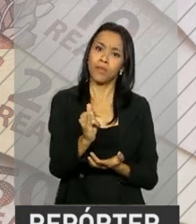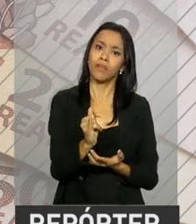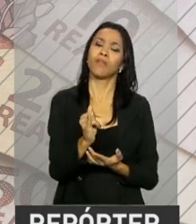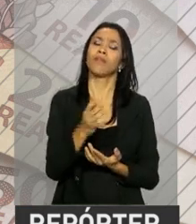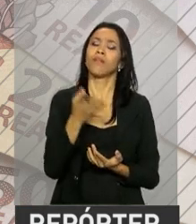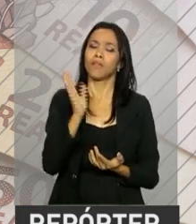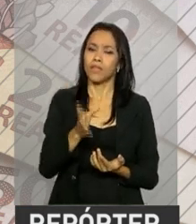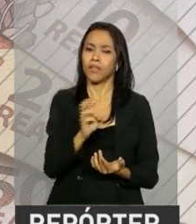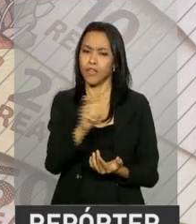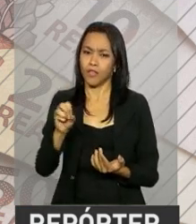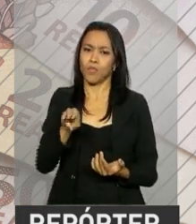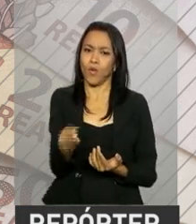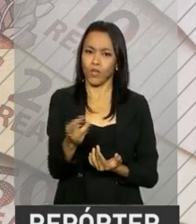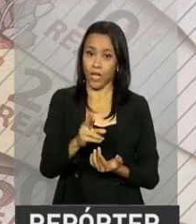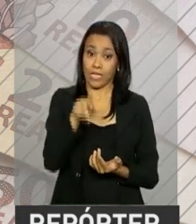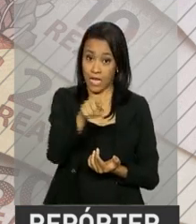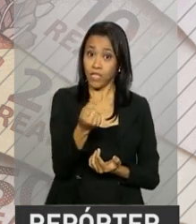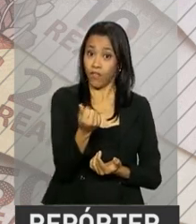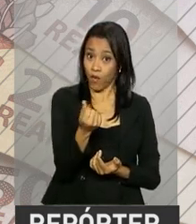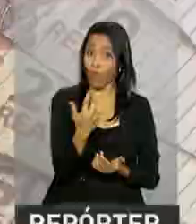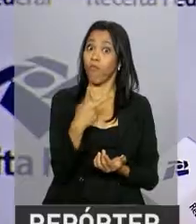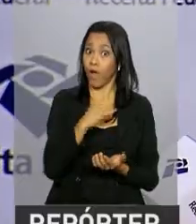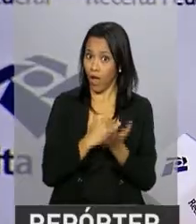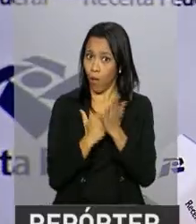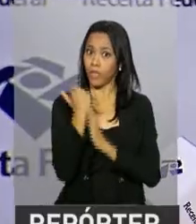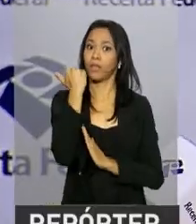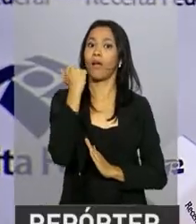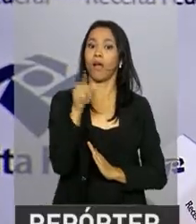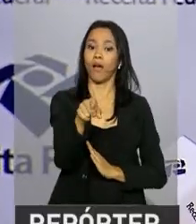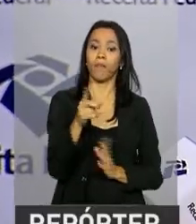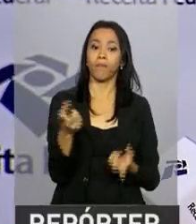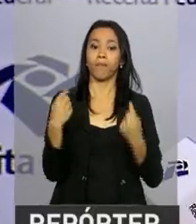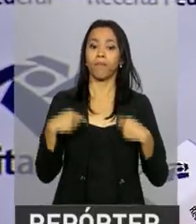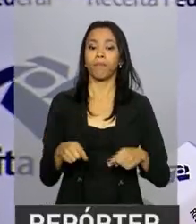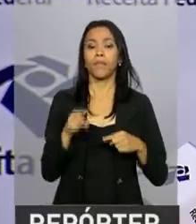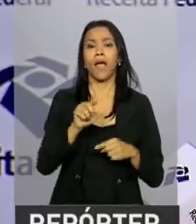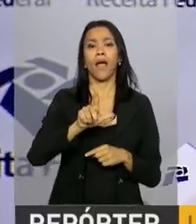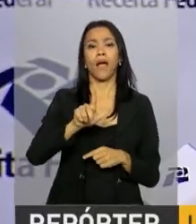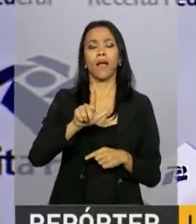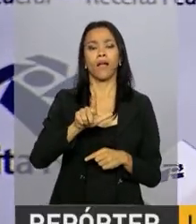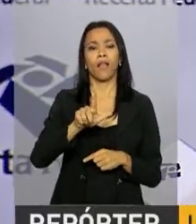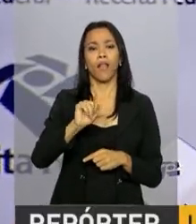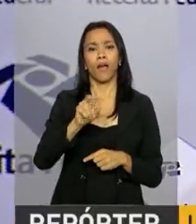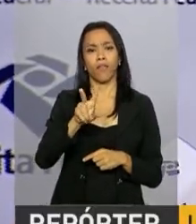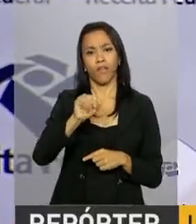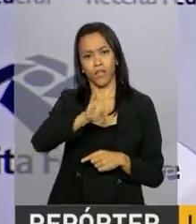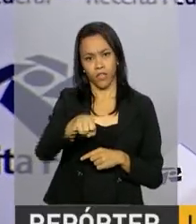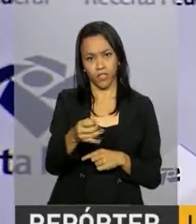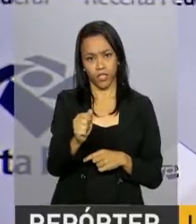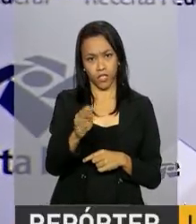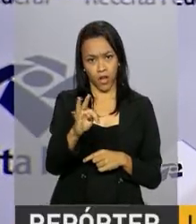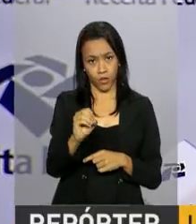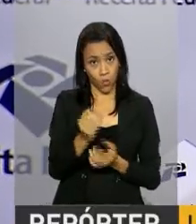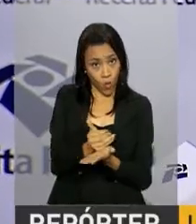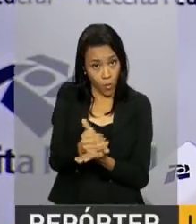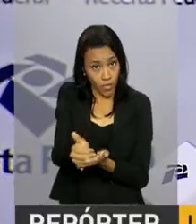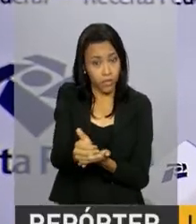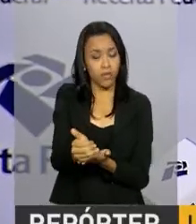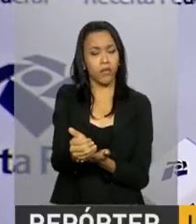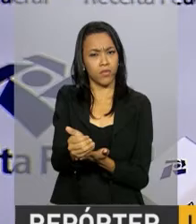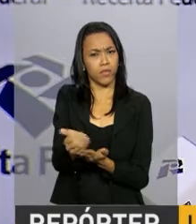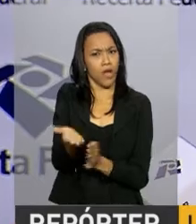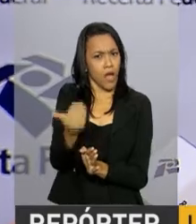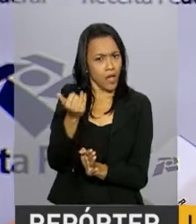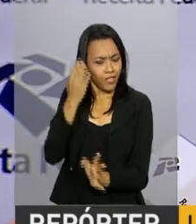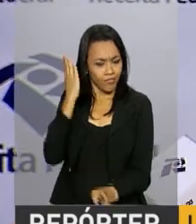reais até agora. E esse valor deve aumentar. Em relação à Operação Lava Jato, nós começamos a Lava Jato antes mesmo